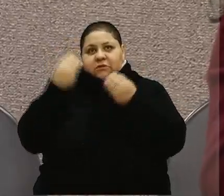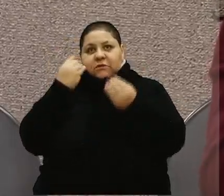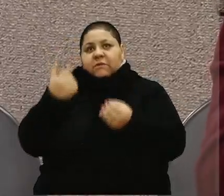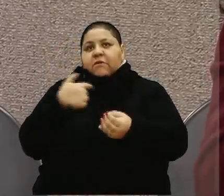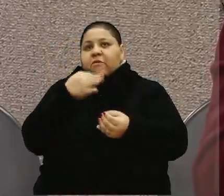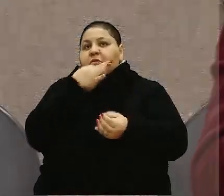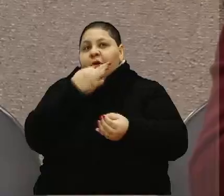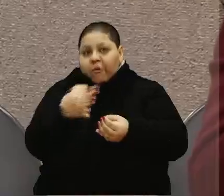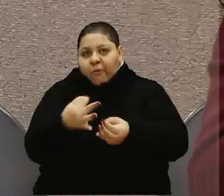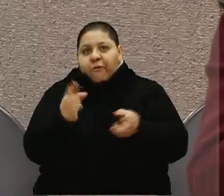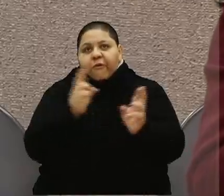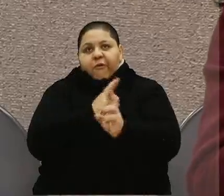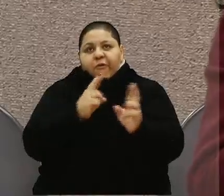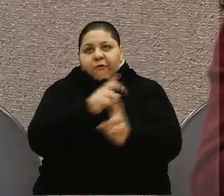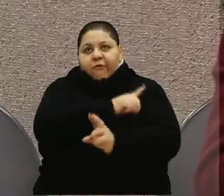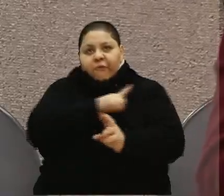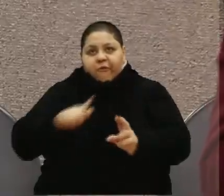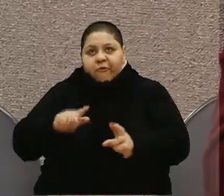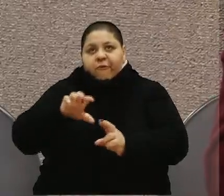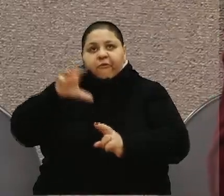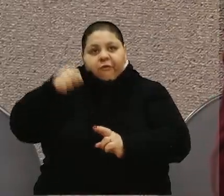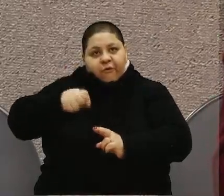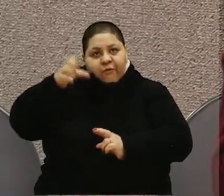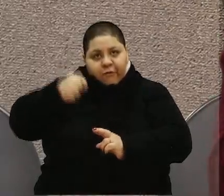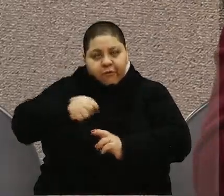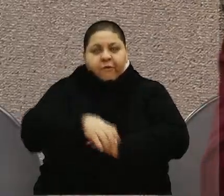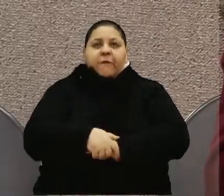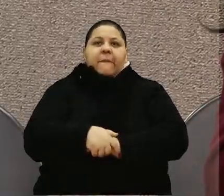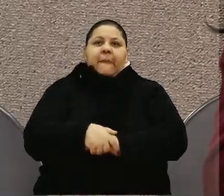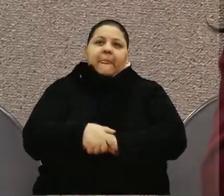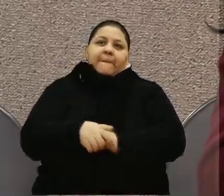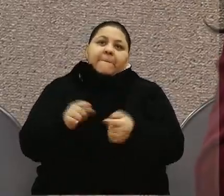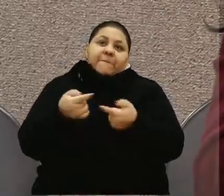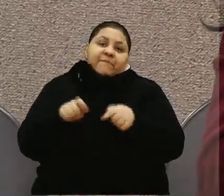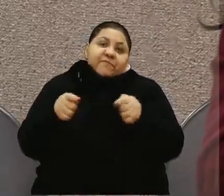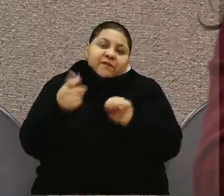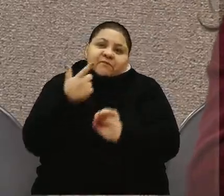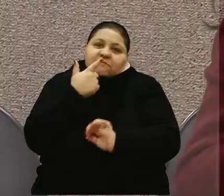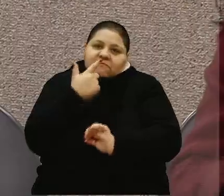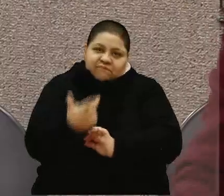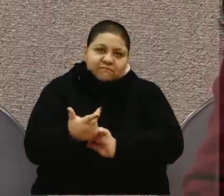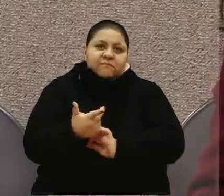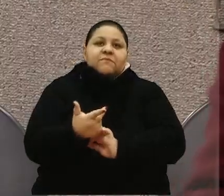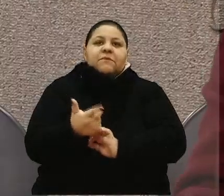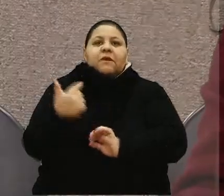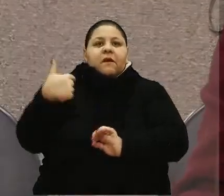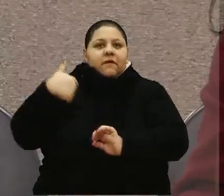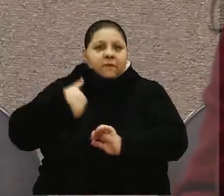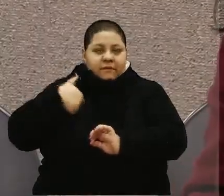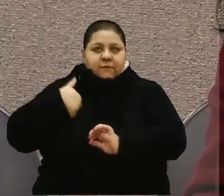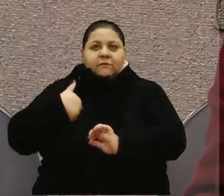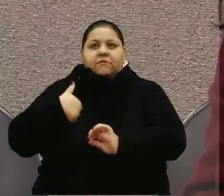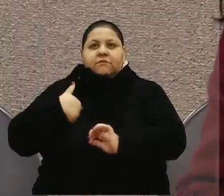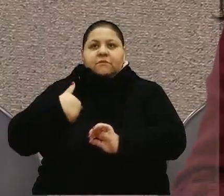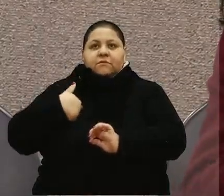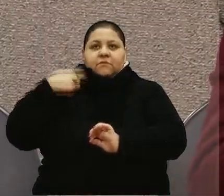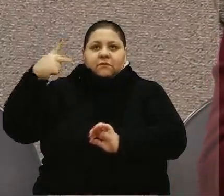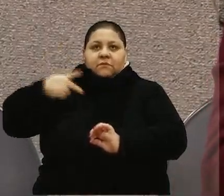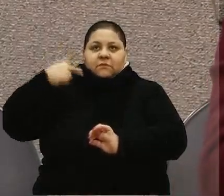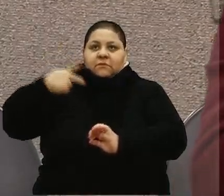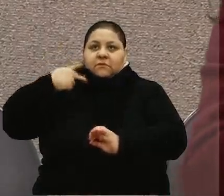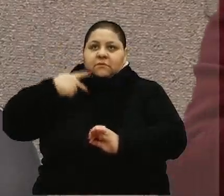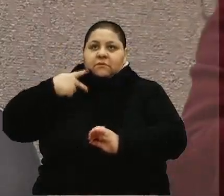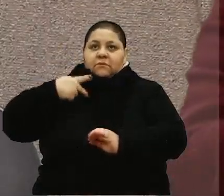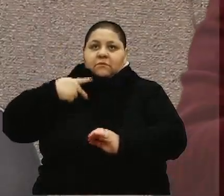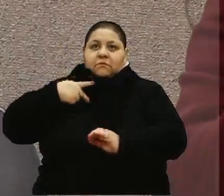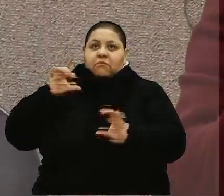penso em relação ao governador Eduardo Leite. Mas preciso reforçar aqui, né, para mim, é um dos políticos mais preparados que